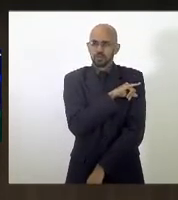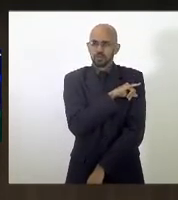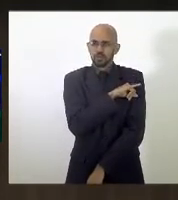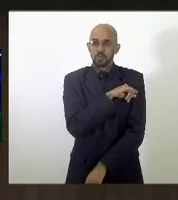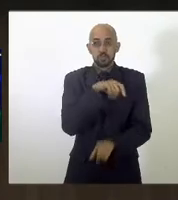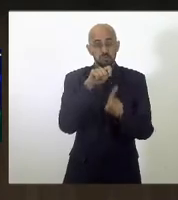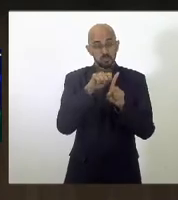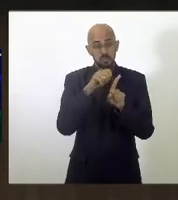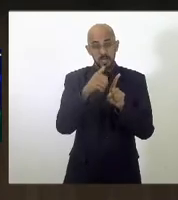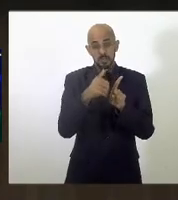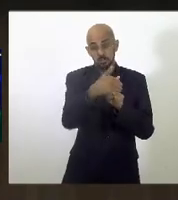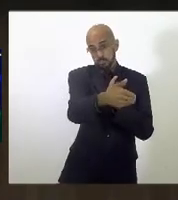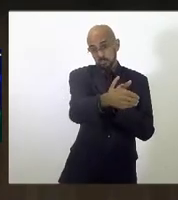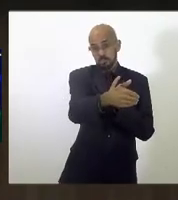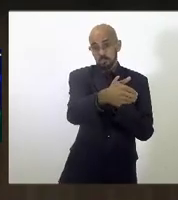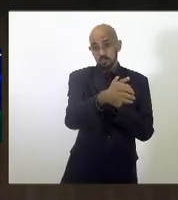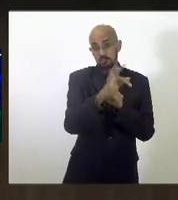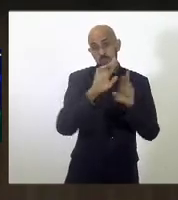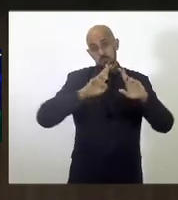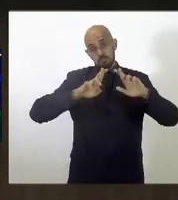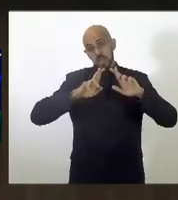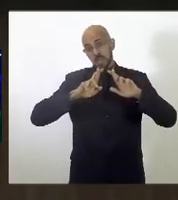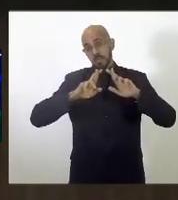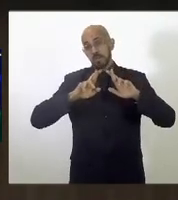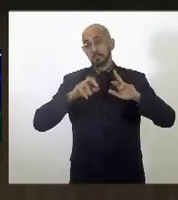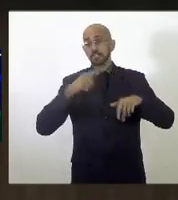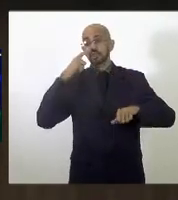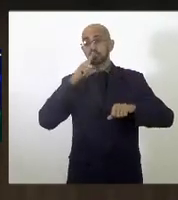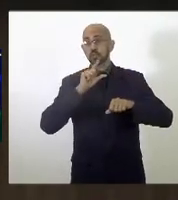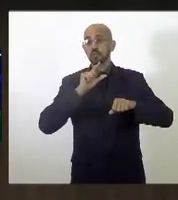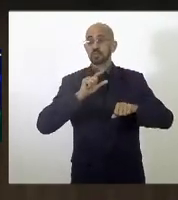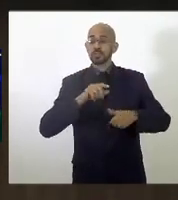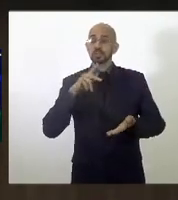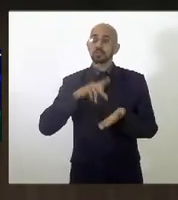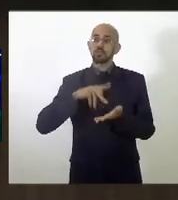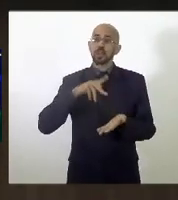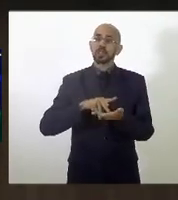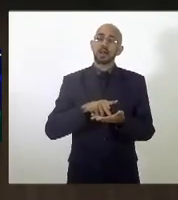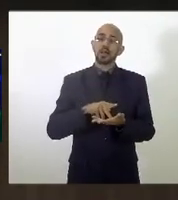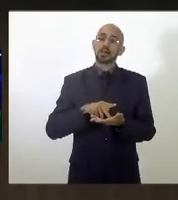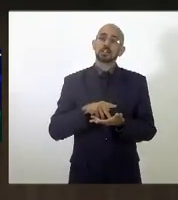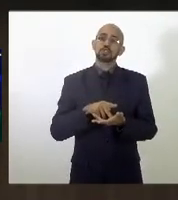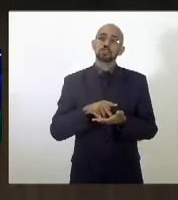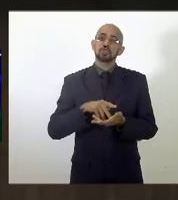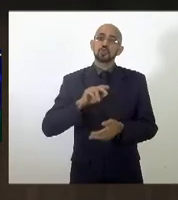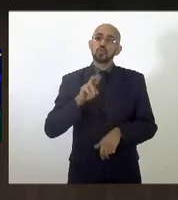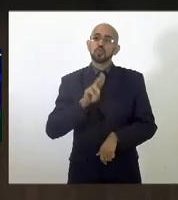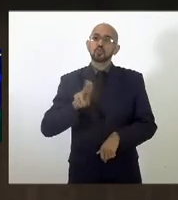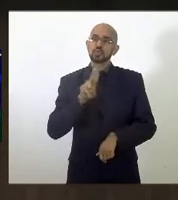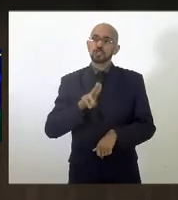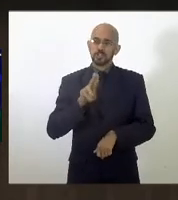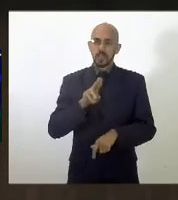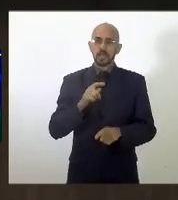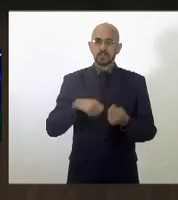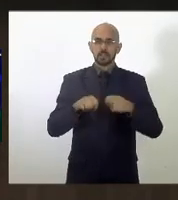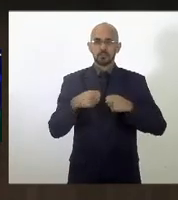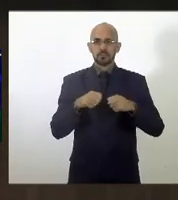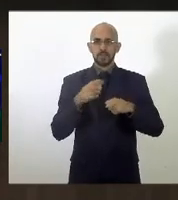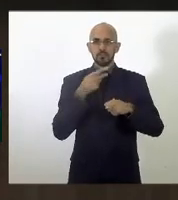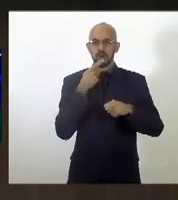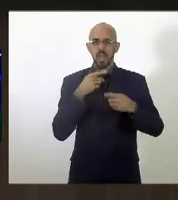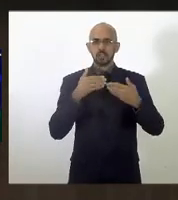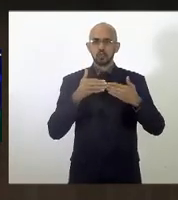assim eu espero, para que a gente consiga, de fato, usufruir o melhor possível dessa economia. Dizer que eu sou